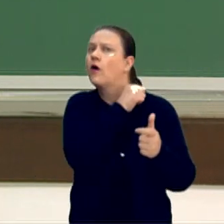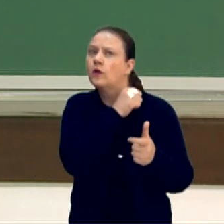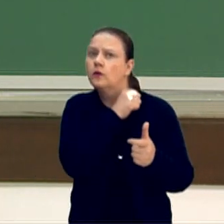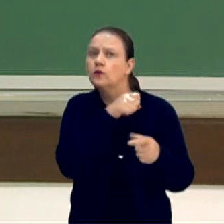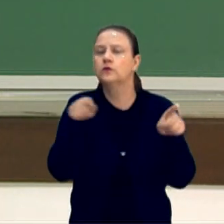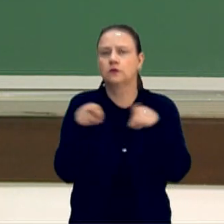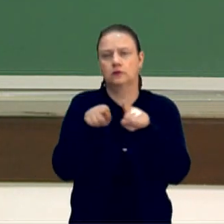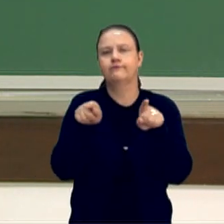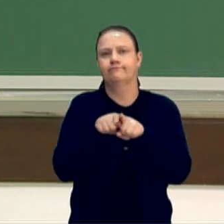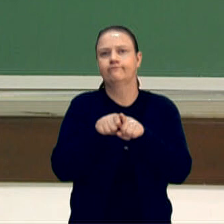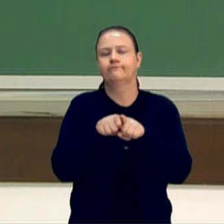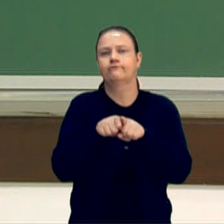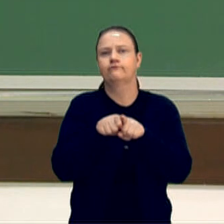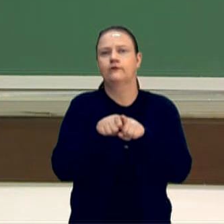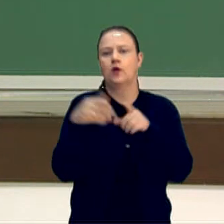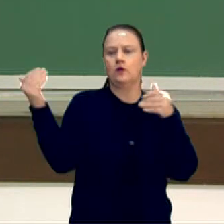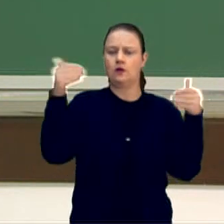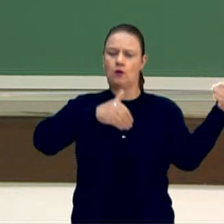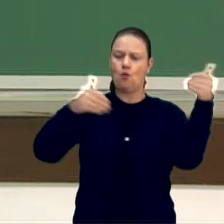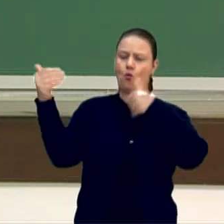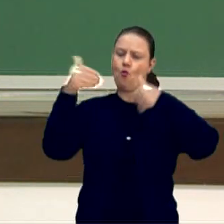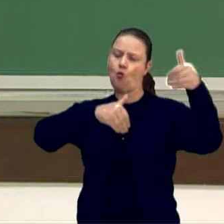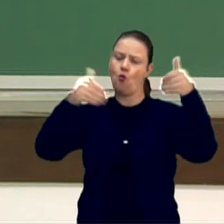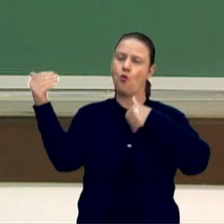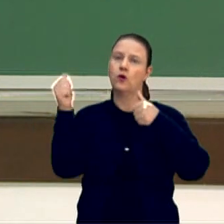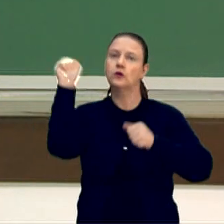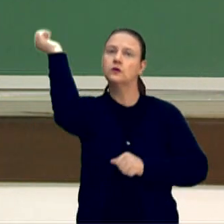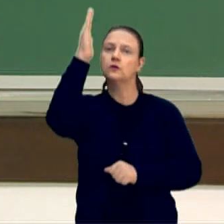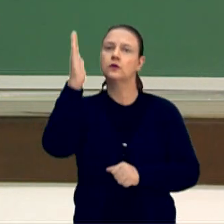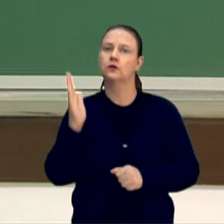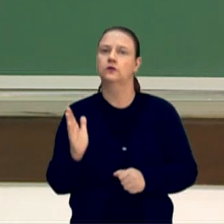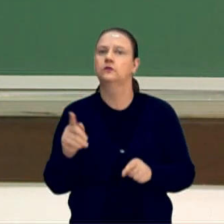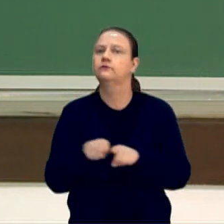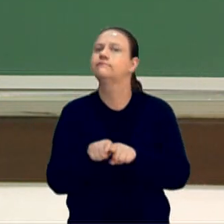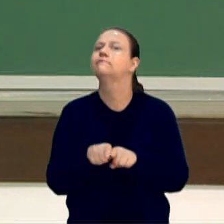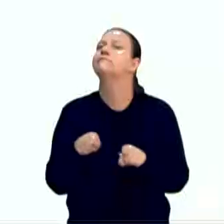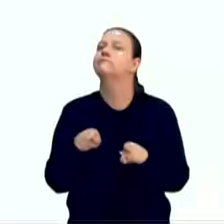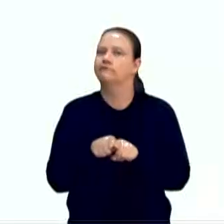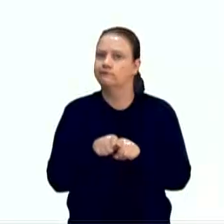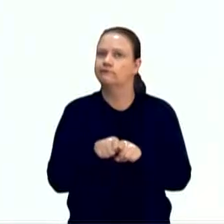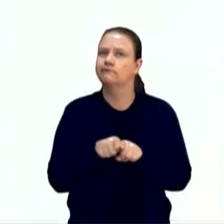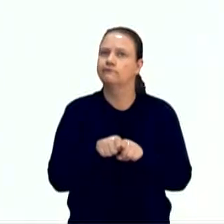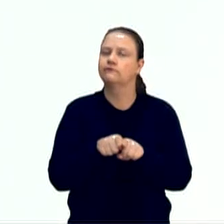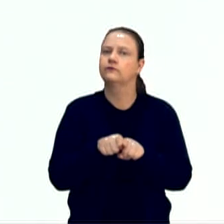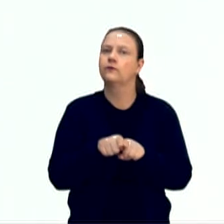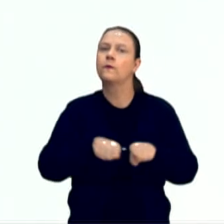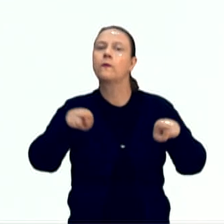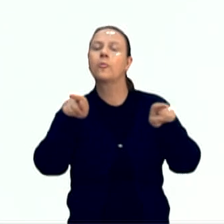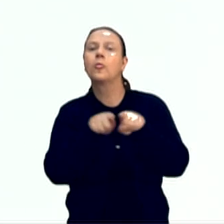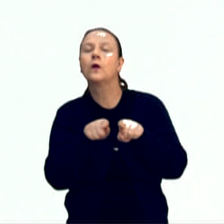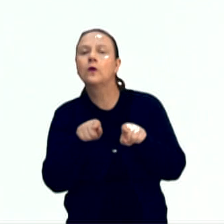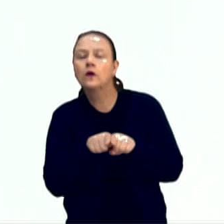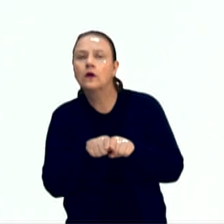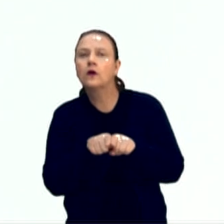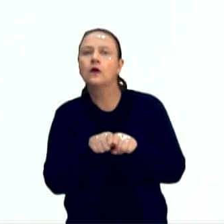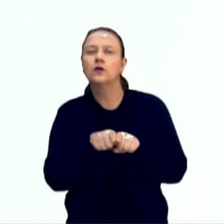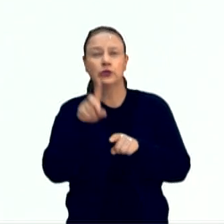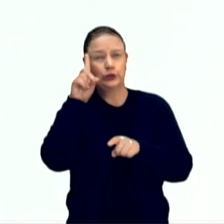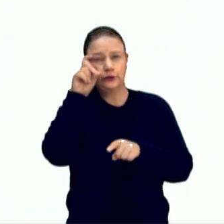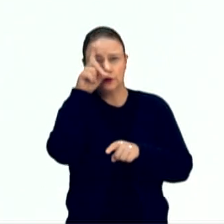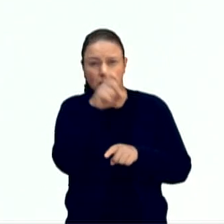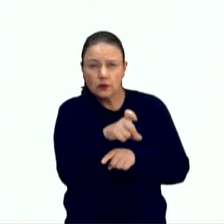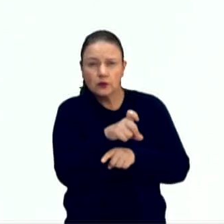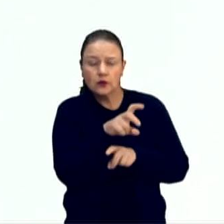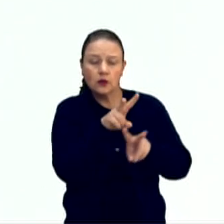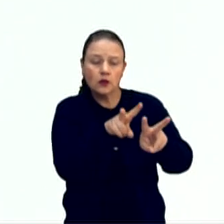somada, inclusive, pela vinda de imigrantes para cá. A dificuldade em promover uma reforma agrária. Entenda